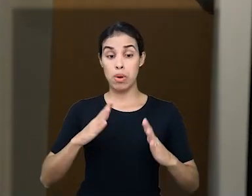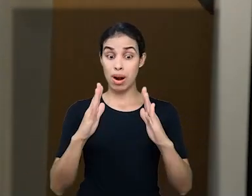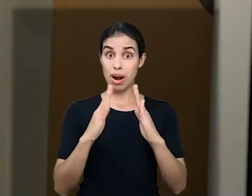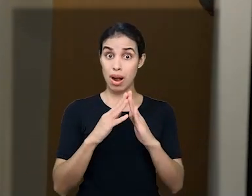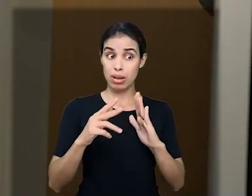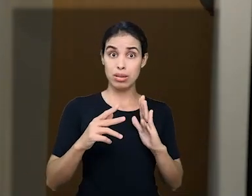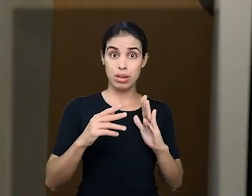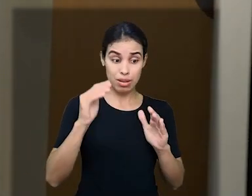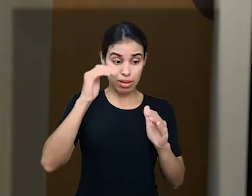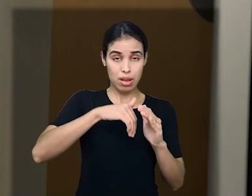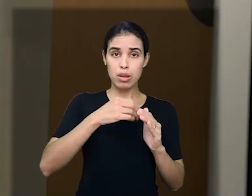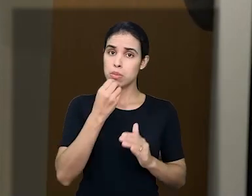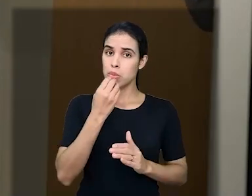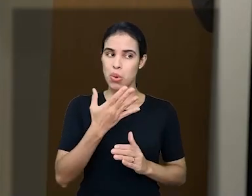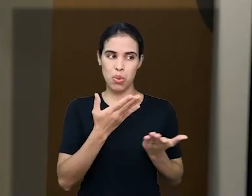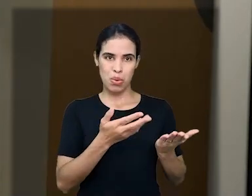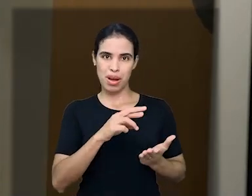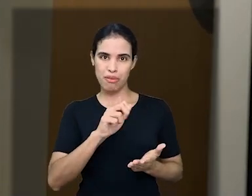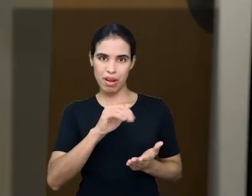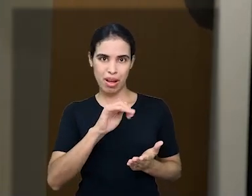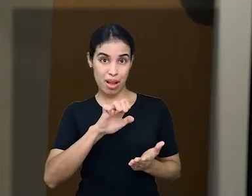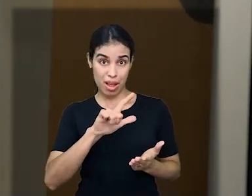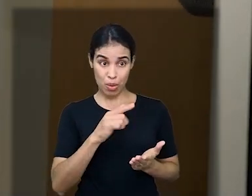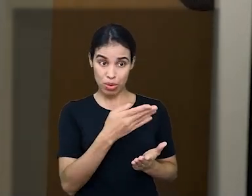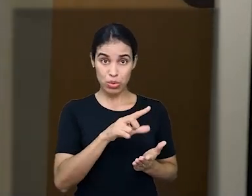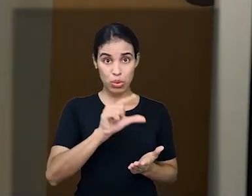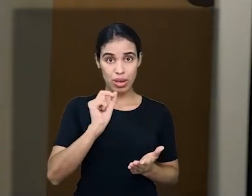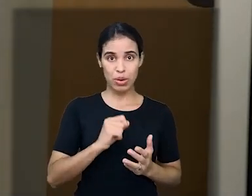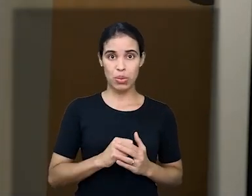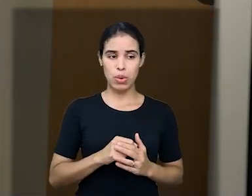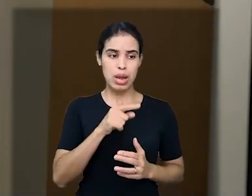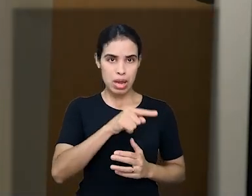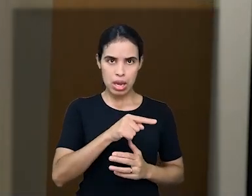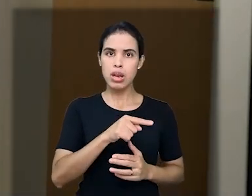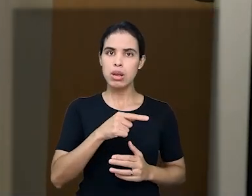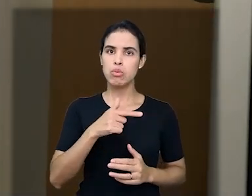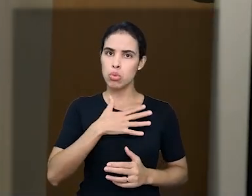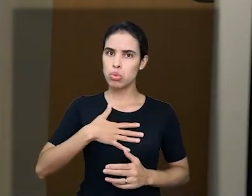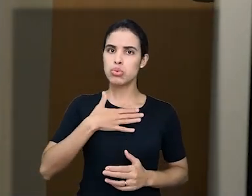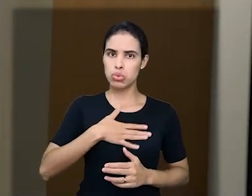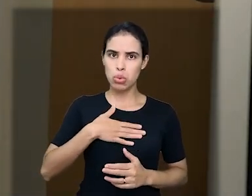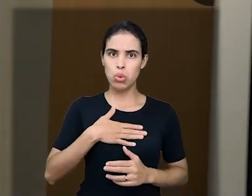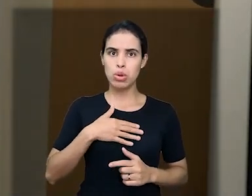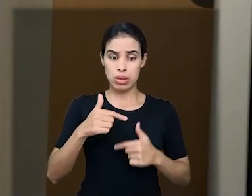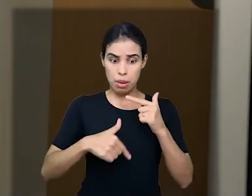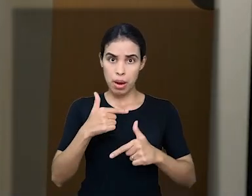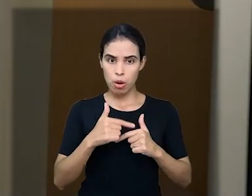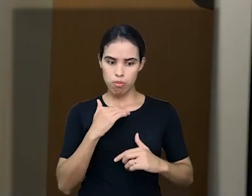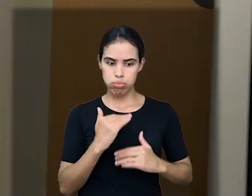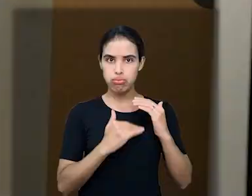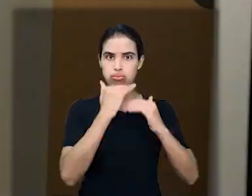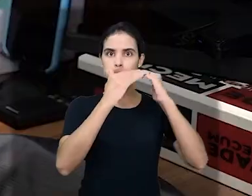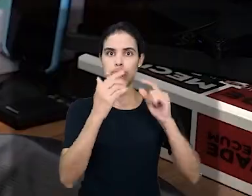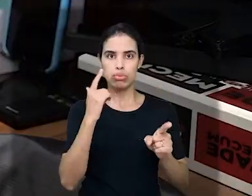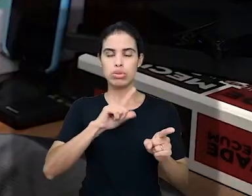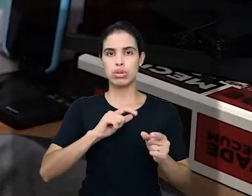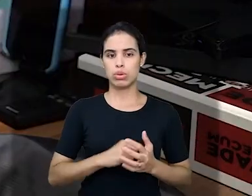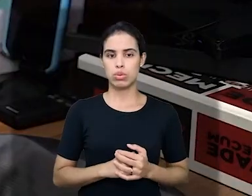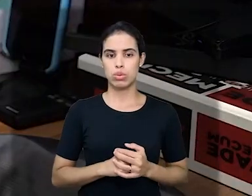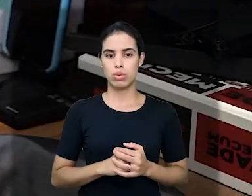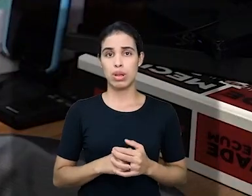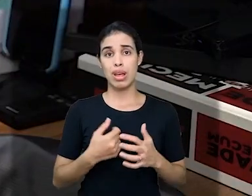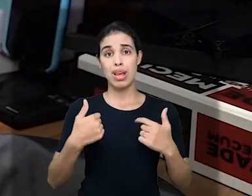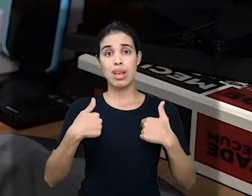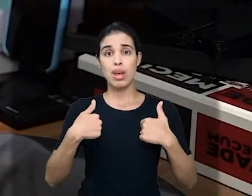ser a melhor opção para muita gente, como para o Rafael. Aqui o teletrabalho deu muito certo e a produtividade aumentou. O fato de eu